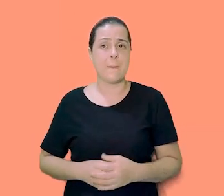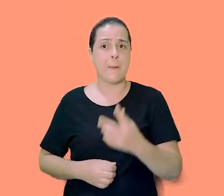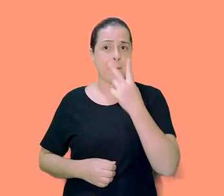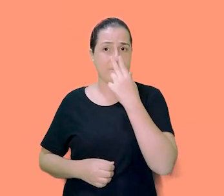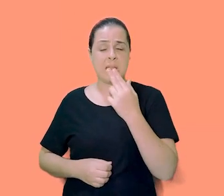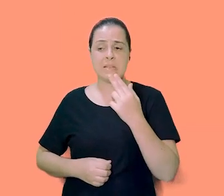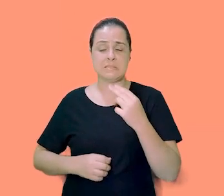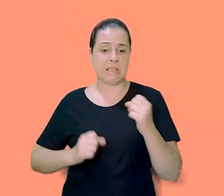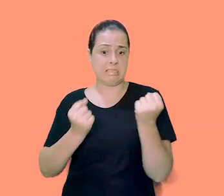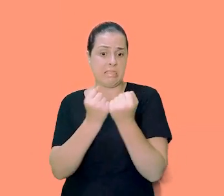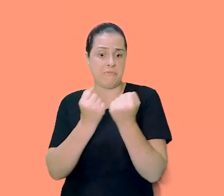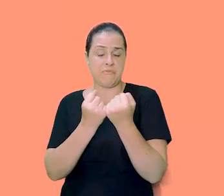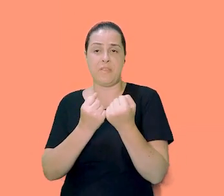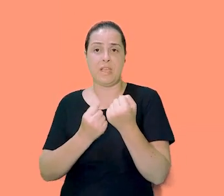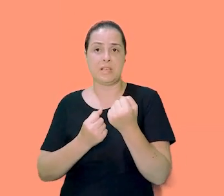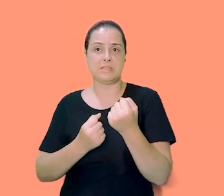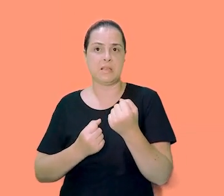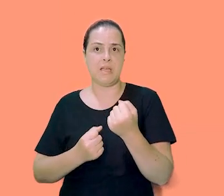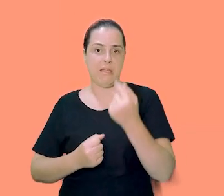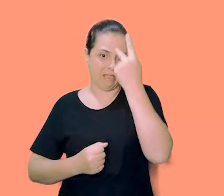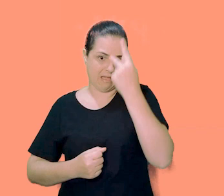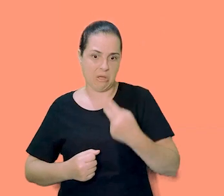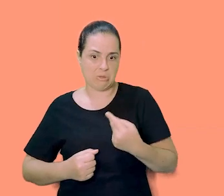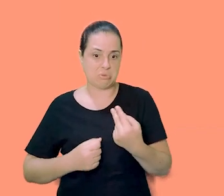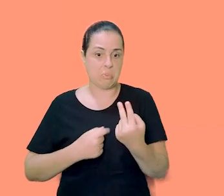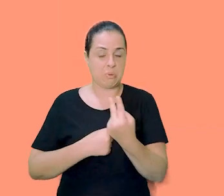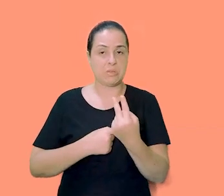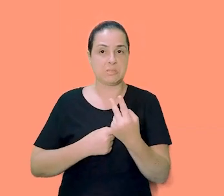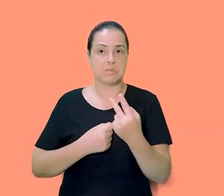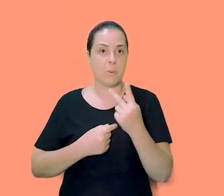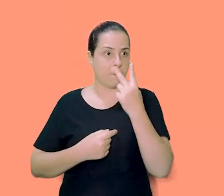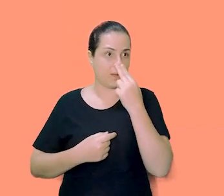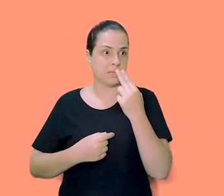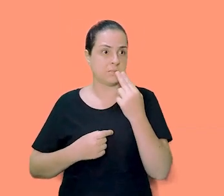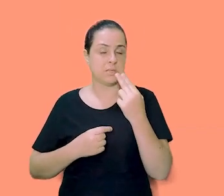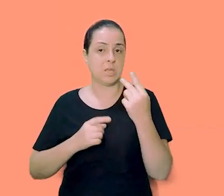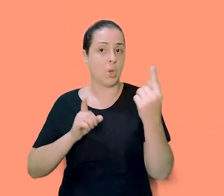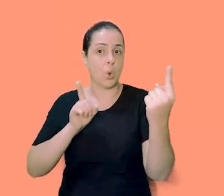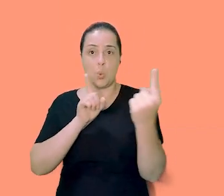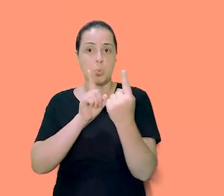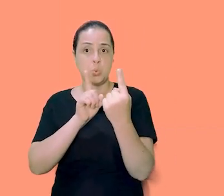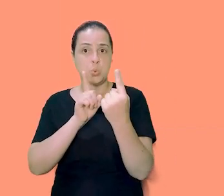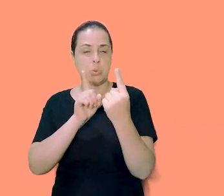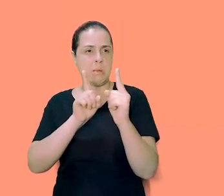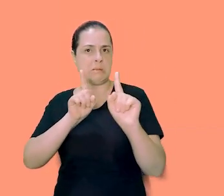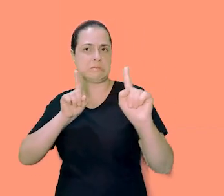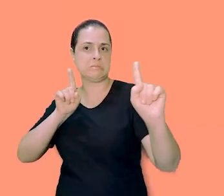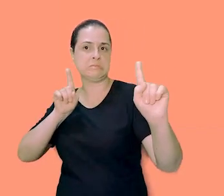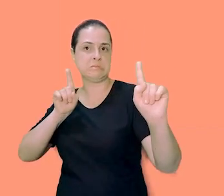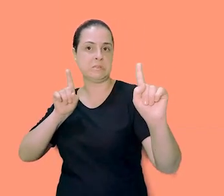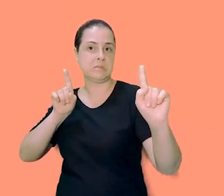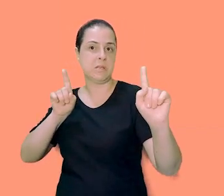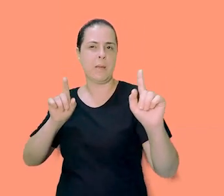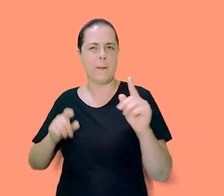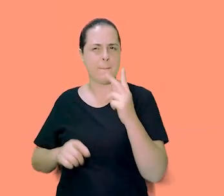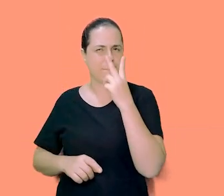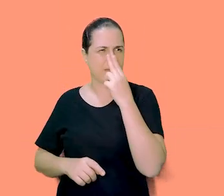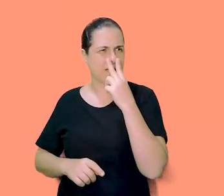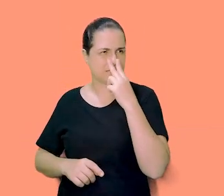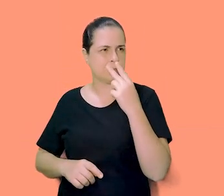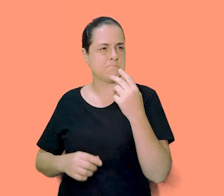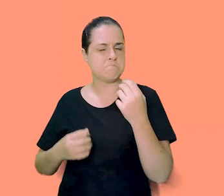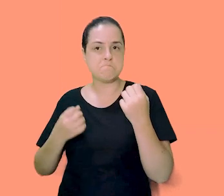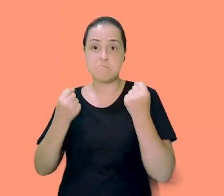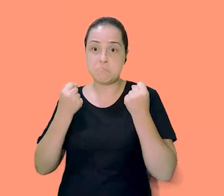se defendendo nesse movimento e afastando o outro. Então, para mim, ficou muito forte isso,